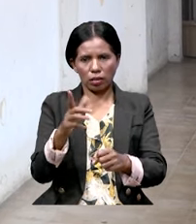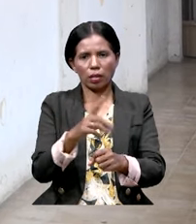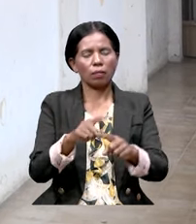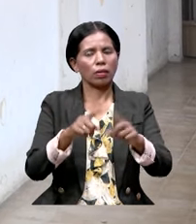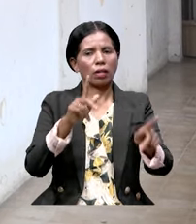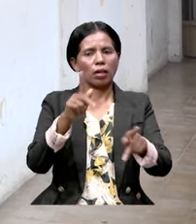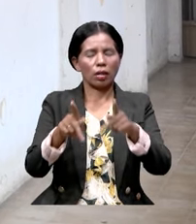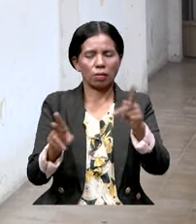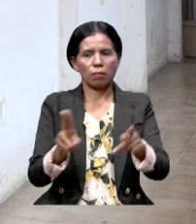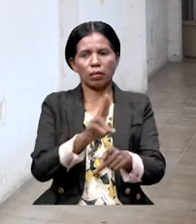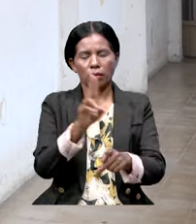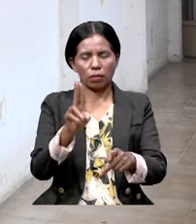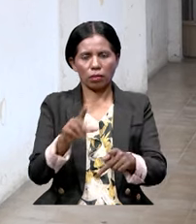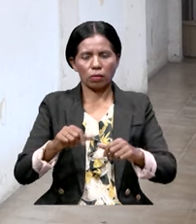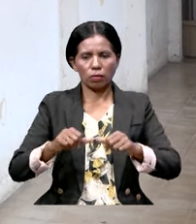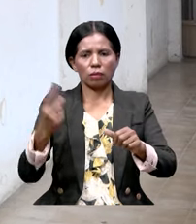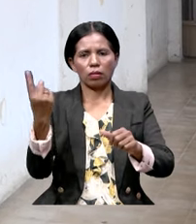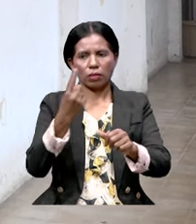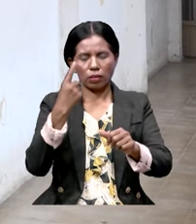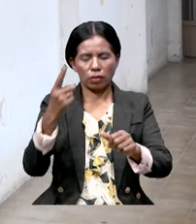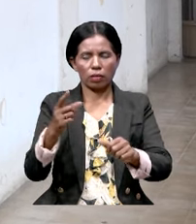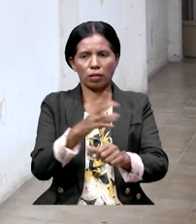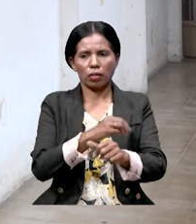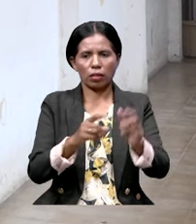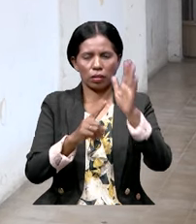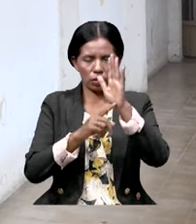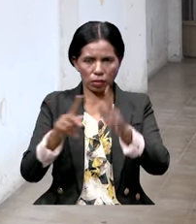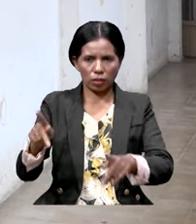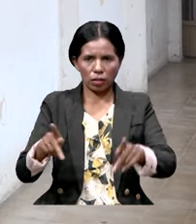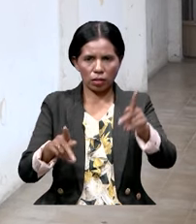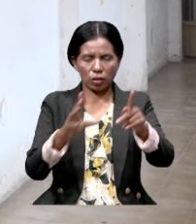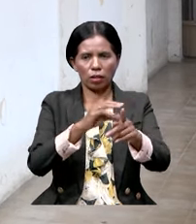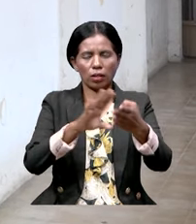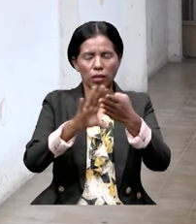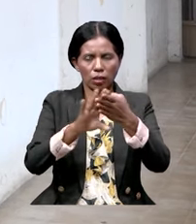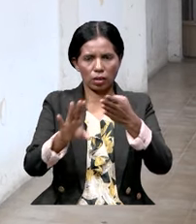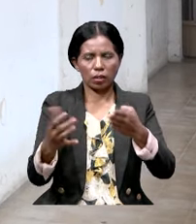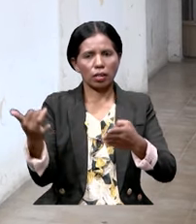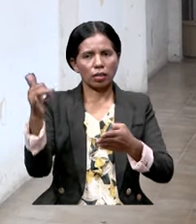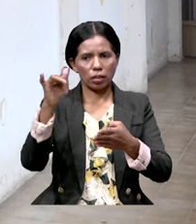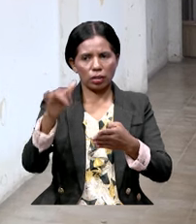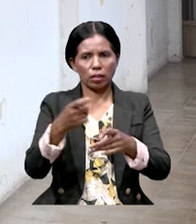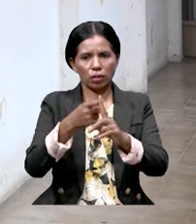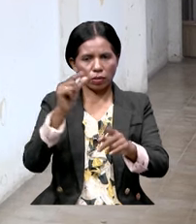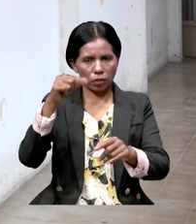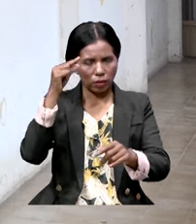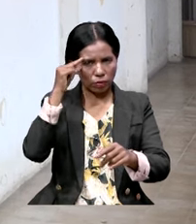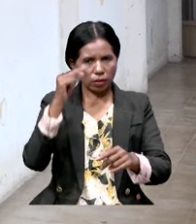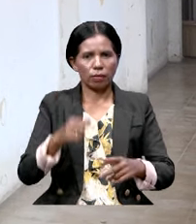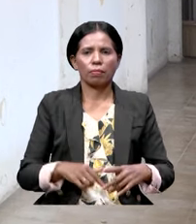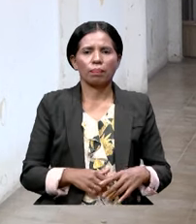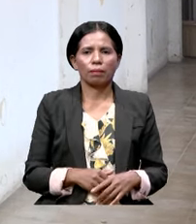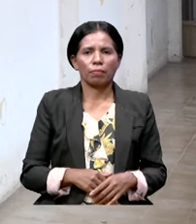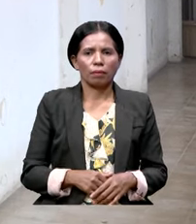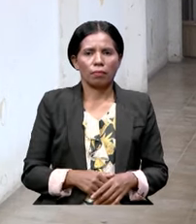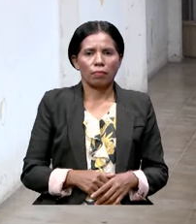eru ortografia, continua na klekar e aviso público, no carta oficial sira, husi governo rasi.